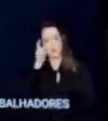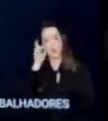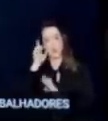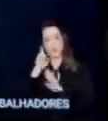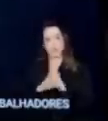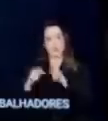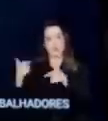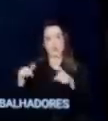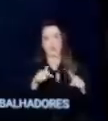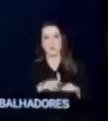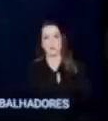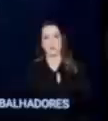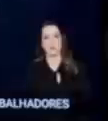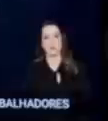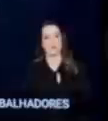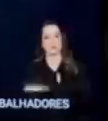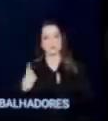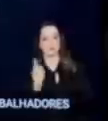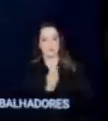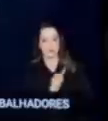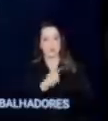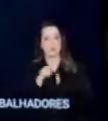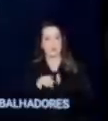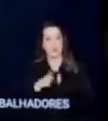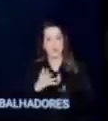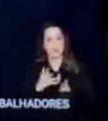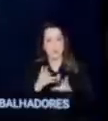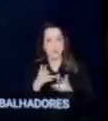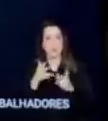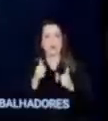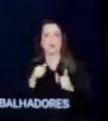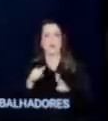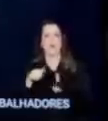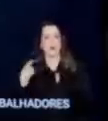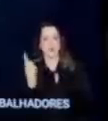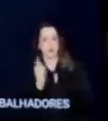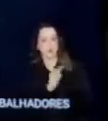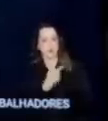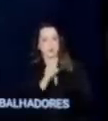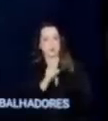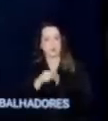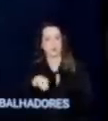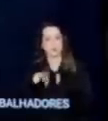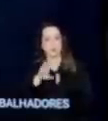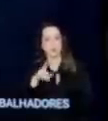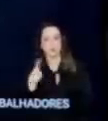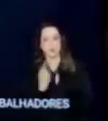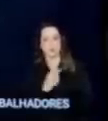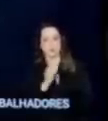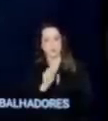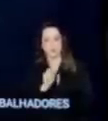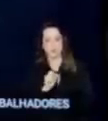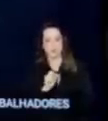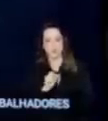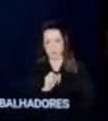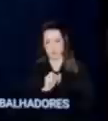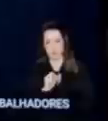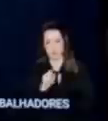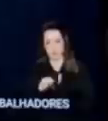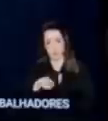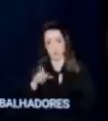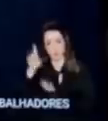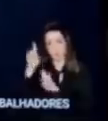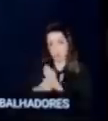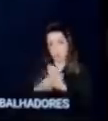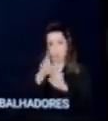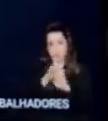trabalhadores. Parceria. E muito me honra a presença do companheiro Gilbert Hukdong,